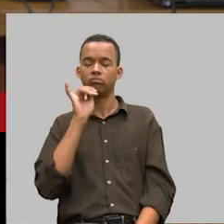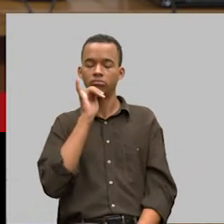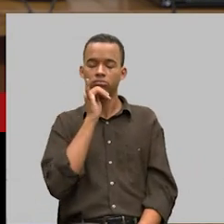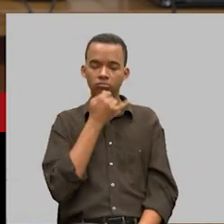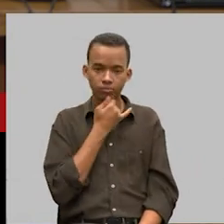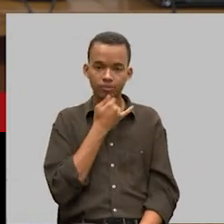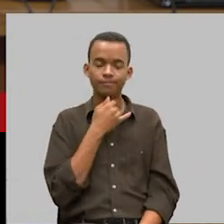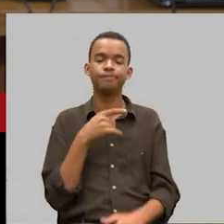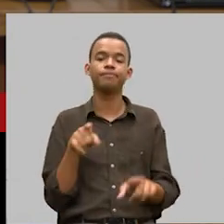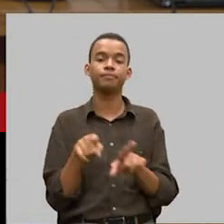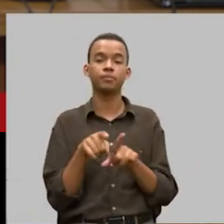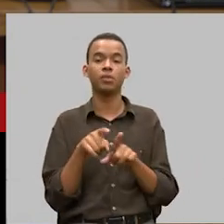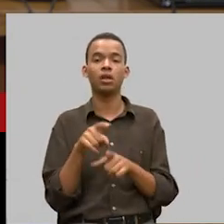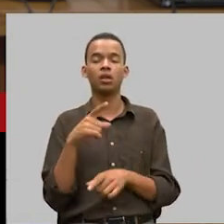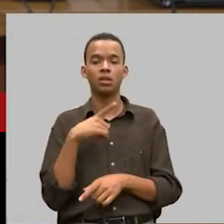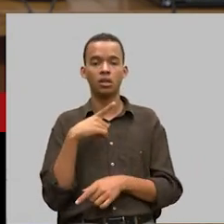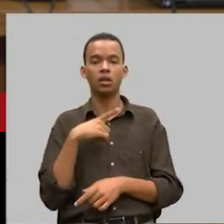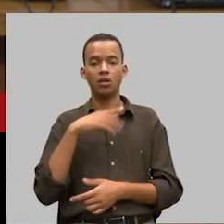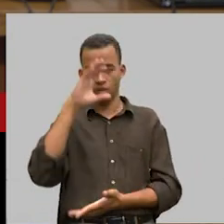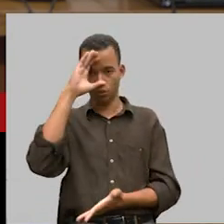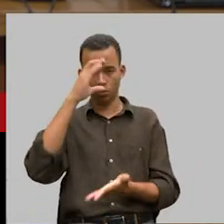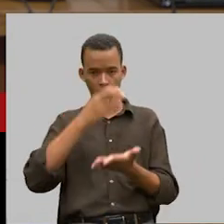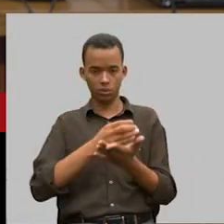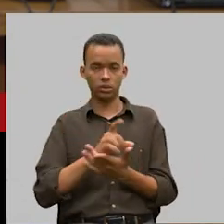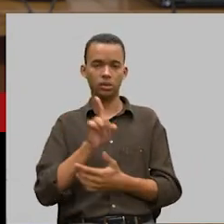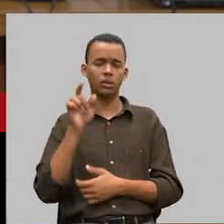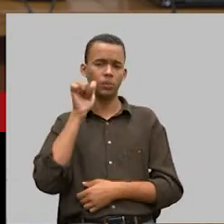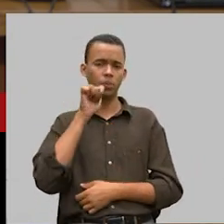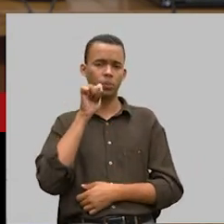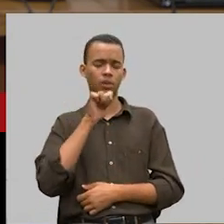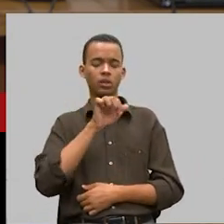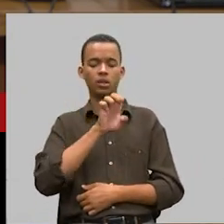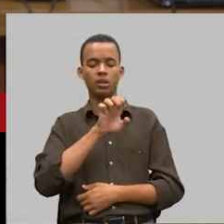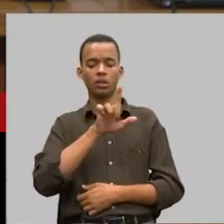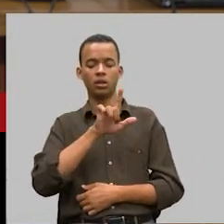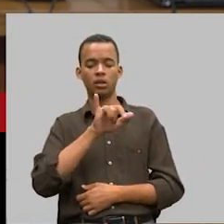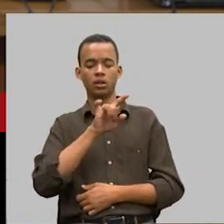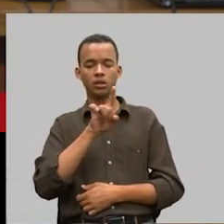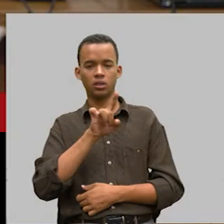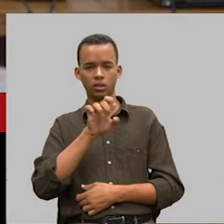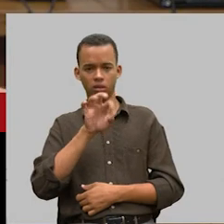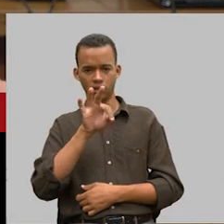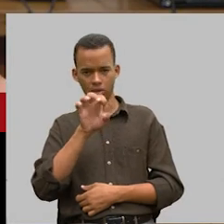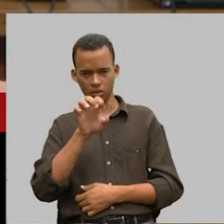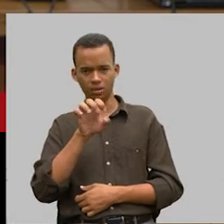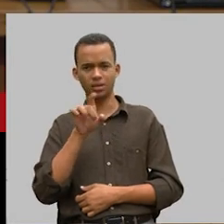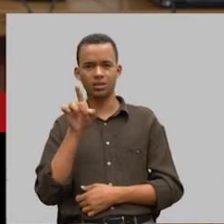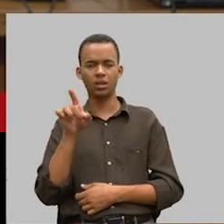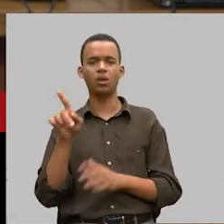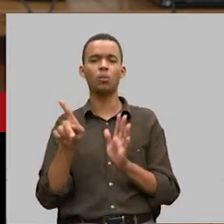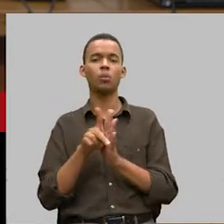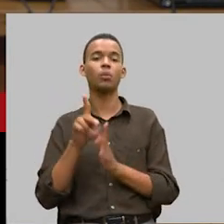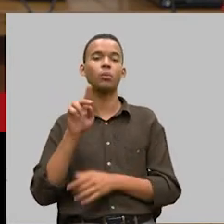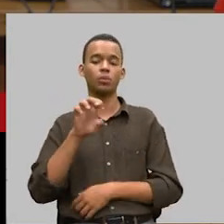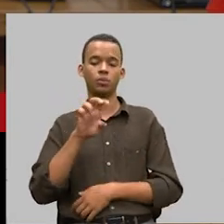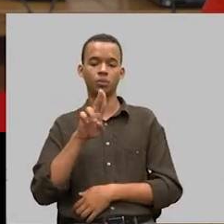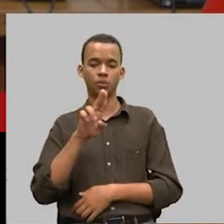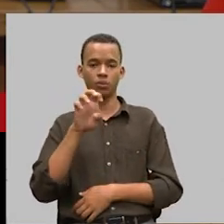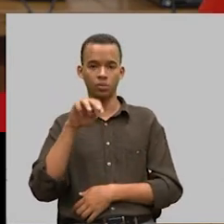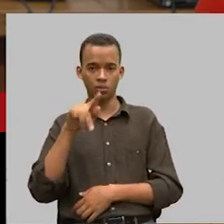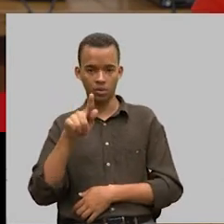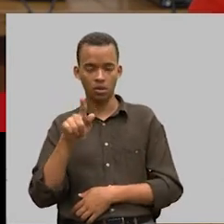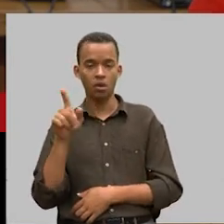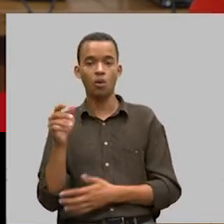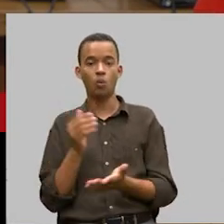da ueng a professora Elisete Andrade eh da unidade de Carangola ela começou uma pesquisa sobre as alfabetizadoras